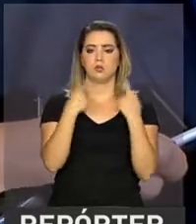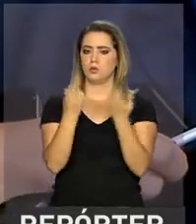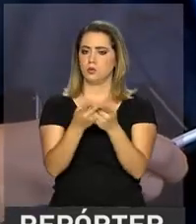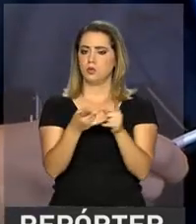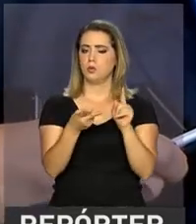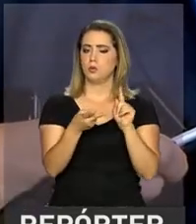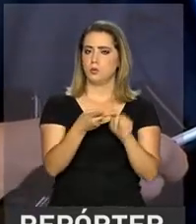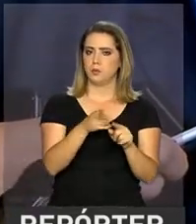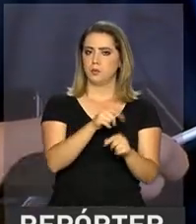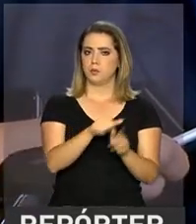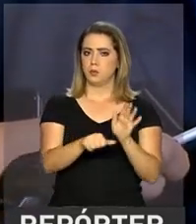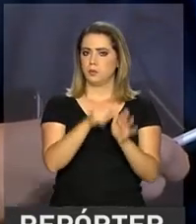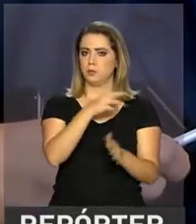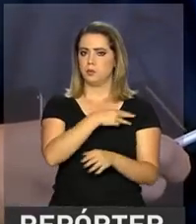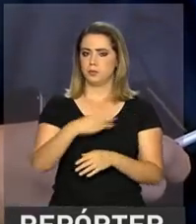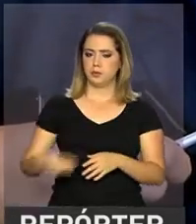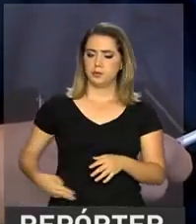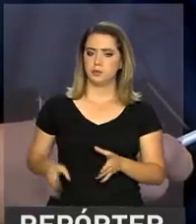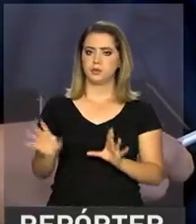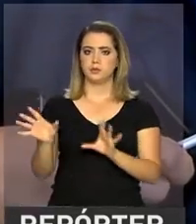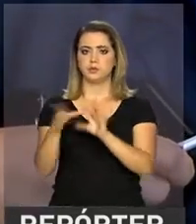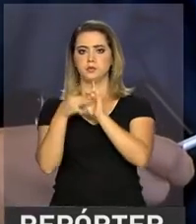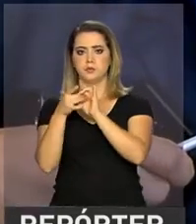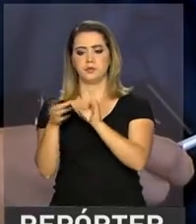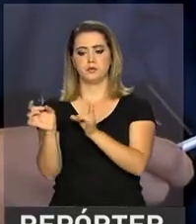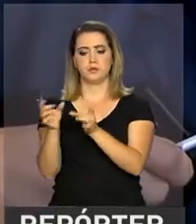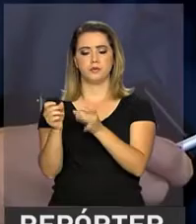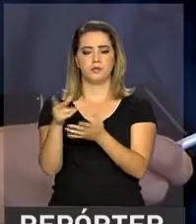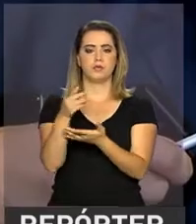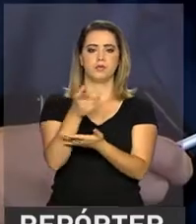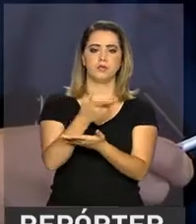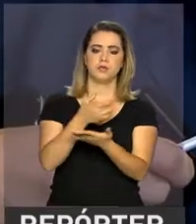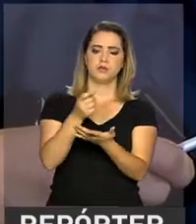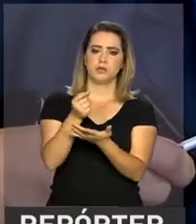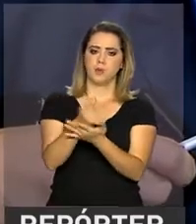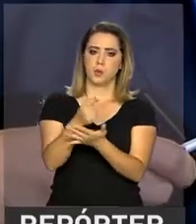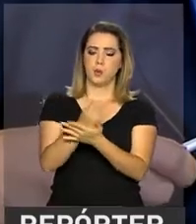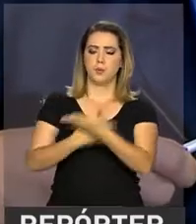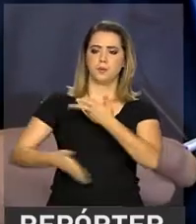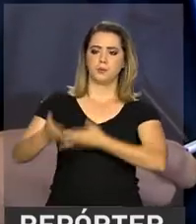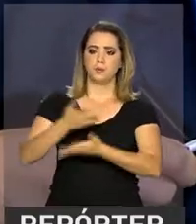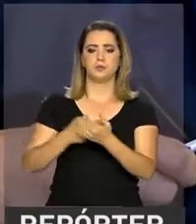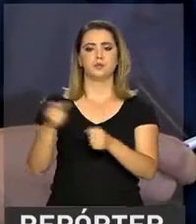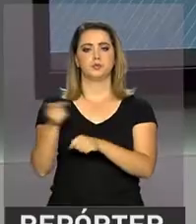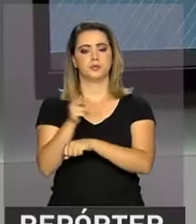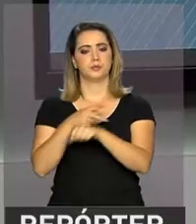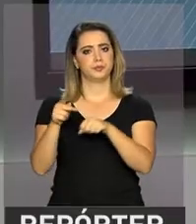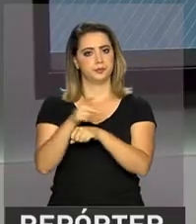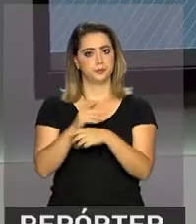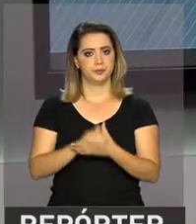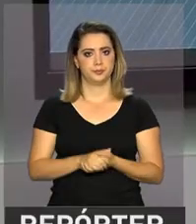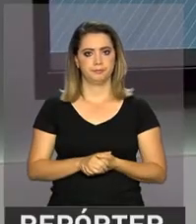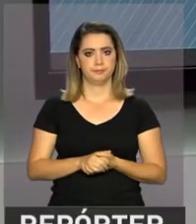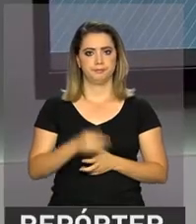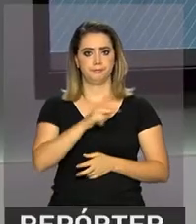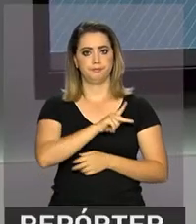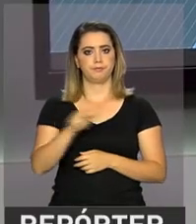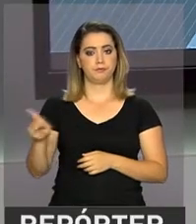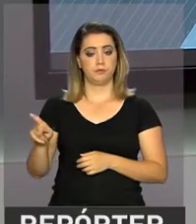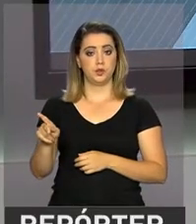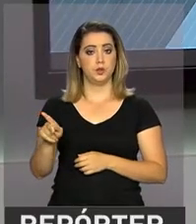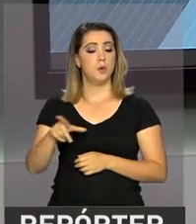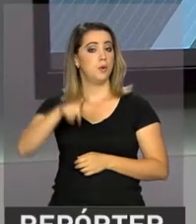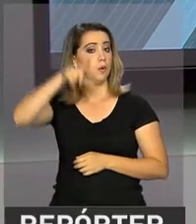incrementar e incentivar a relação comercial, política, cultural entre o Brasil e a China. O presidente